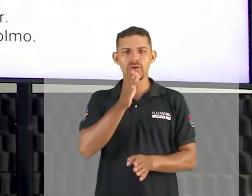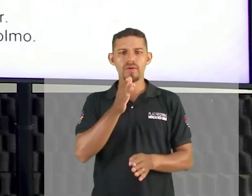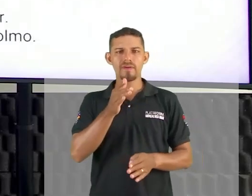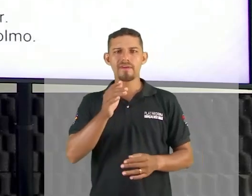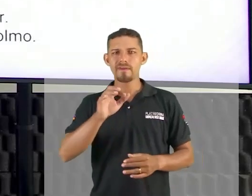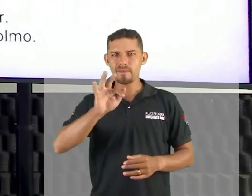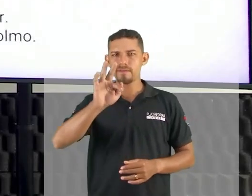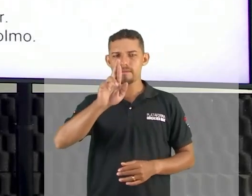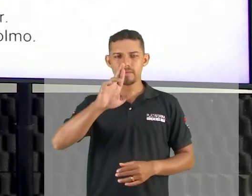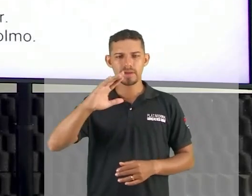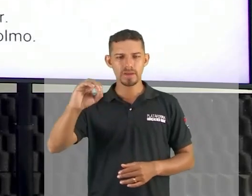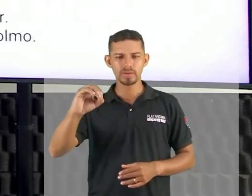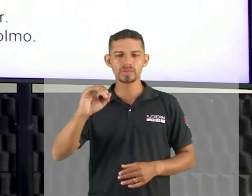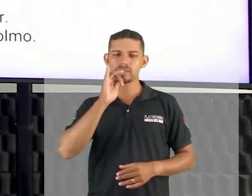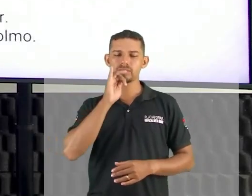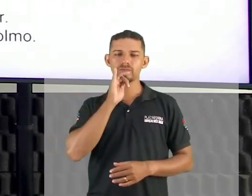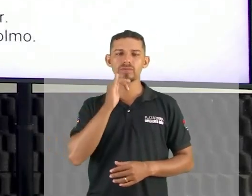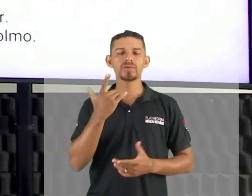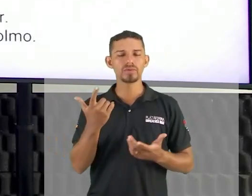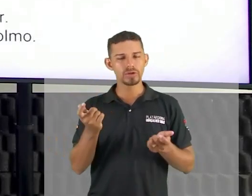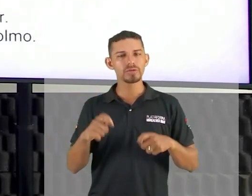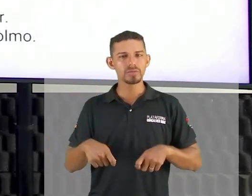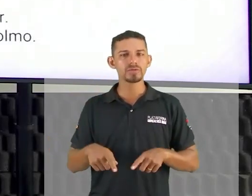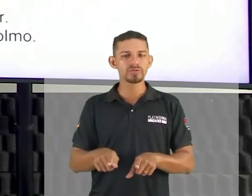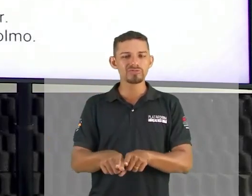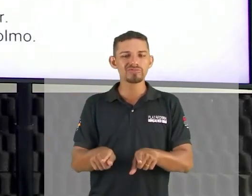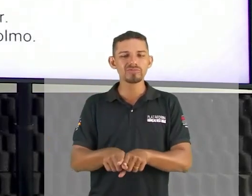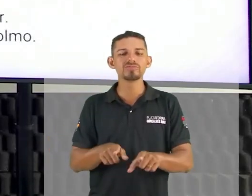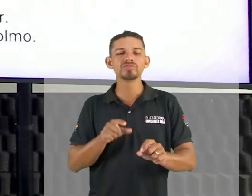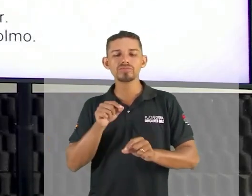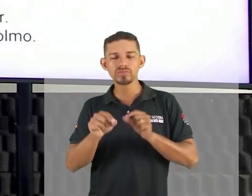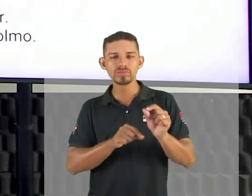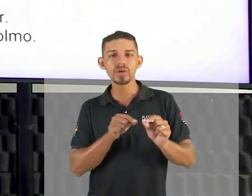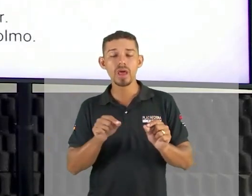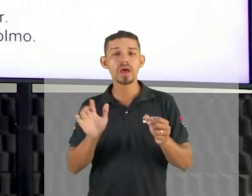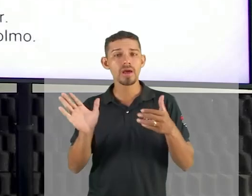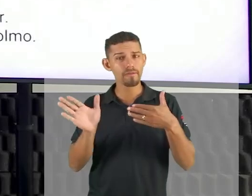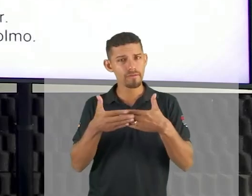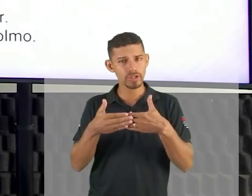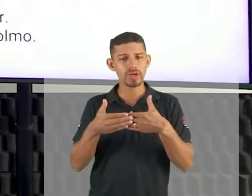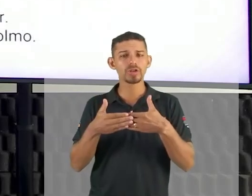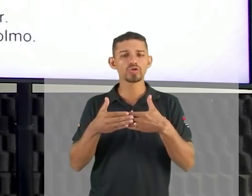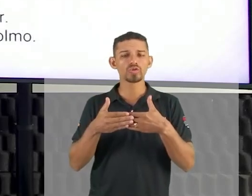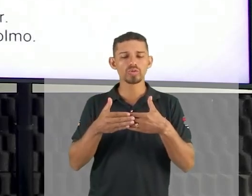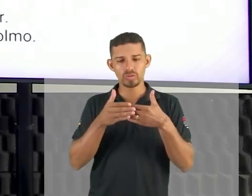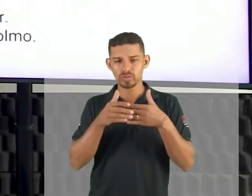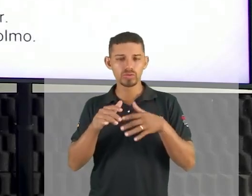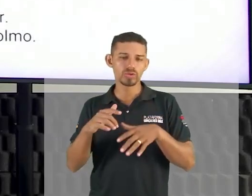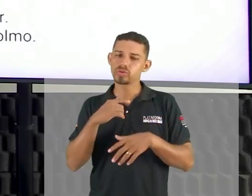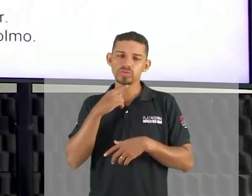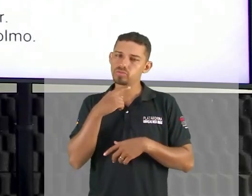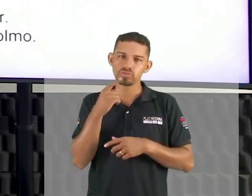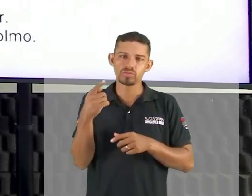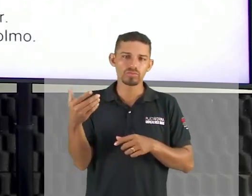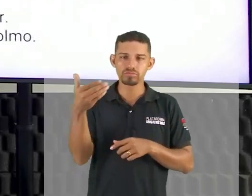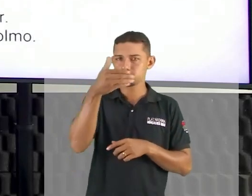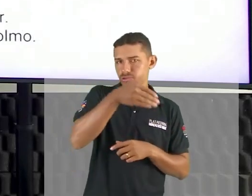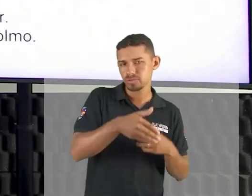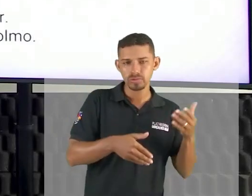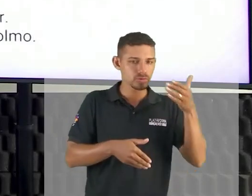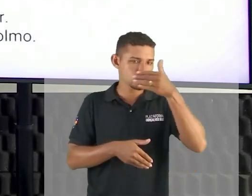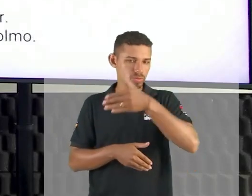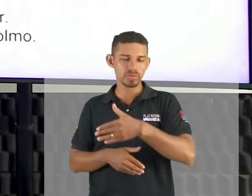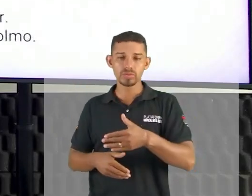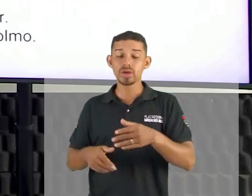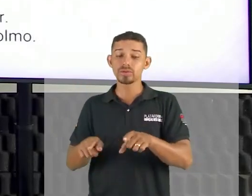cortina de ferro. Por isso foi conhecido por conta exatamente de que era fechado esses blocos e ninguém poderia passar, claro, do lado. Assim